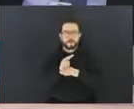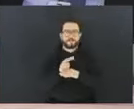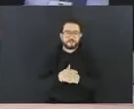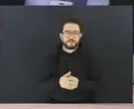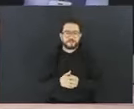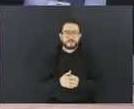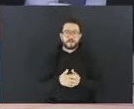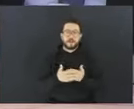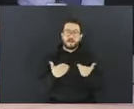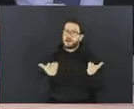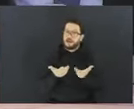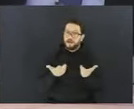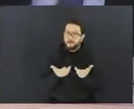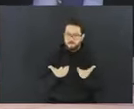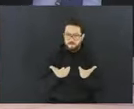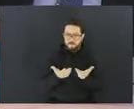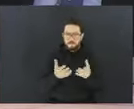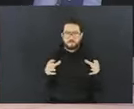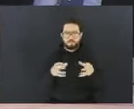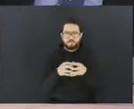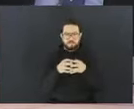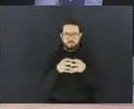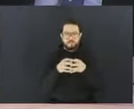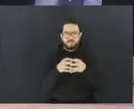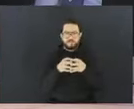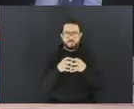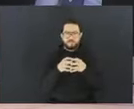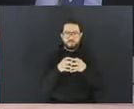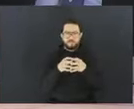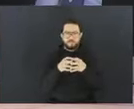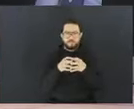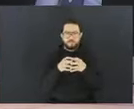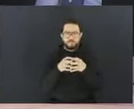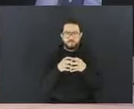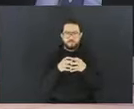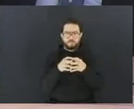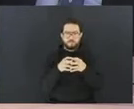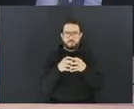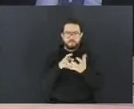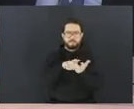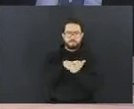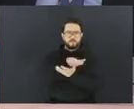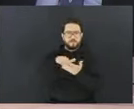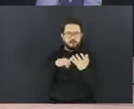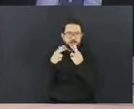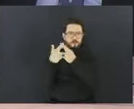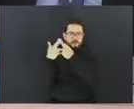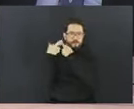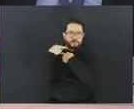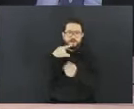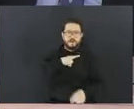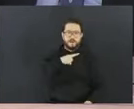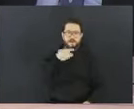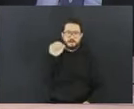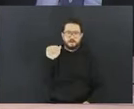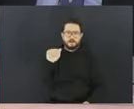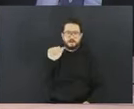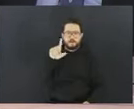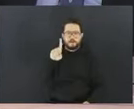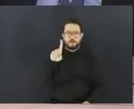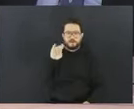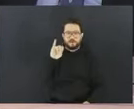recentemente o comando do batalhão escolar e toda a coordenação da situação do PROERD, o coronel Adilar. Por um motivo de força maior, ele não pôde estar